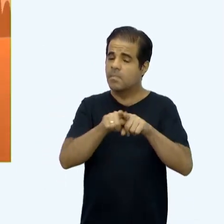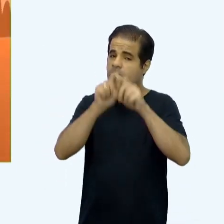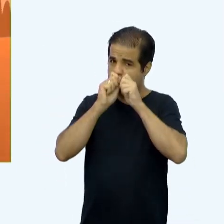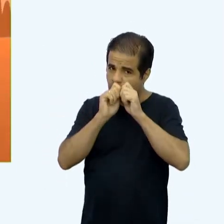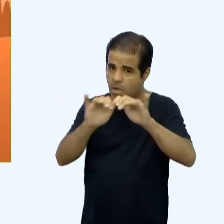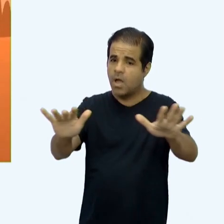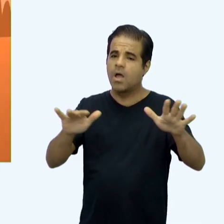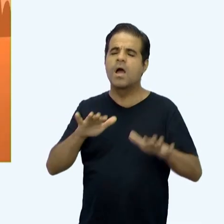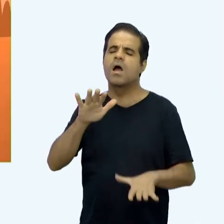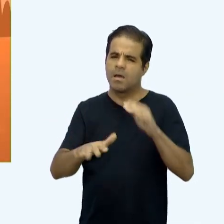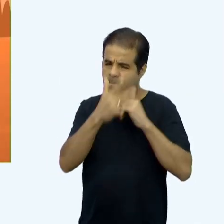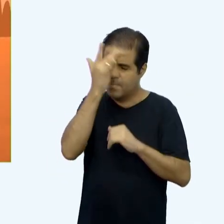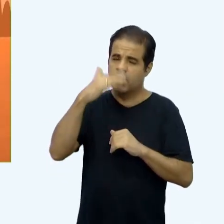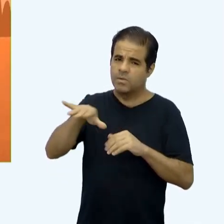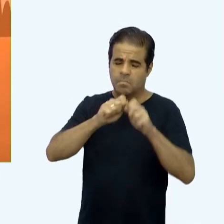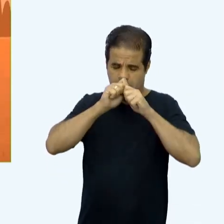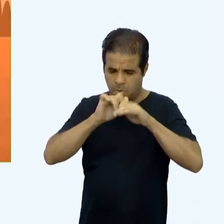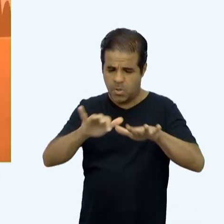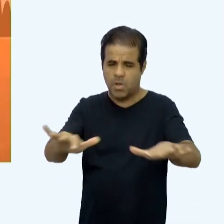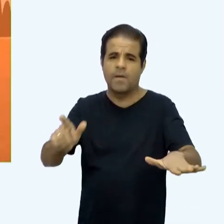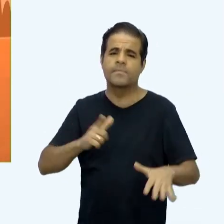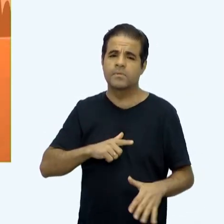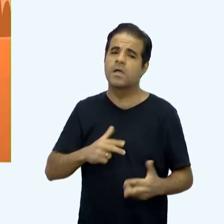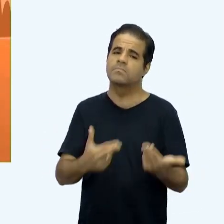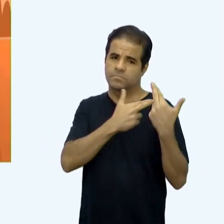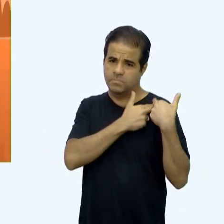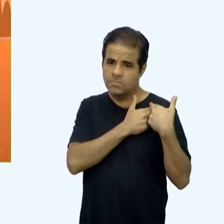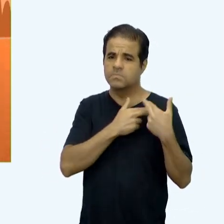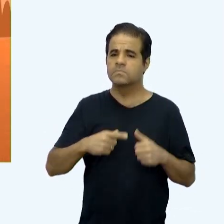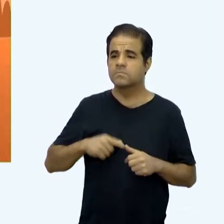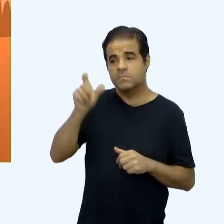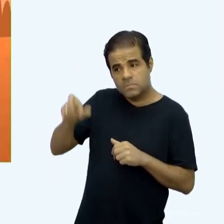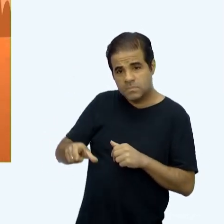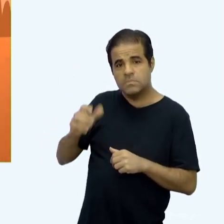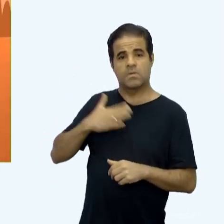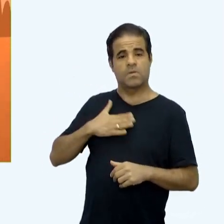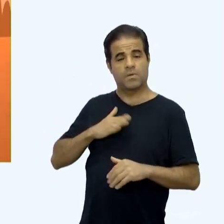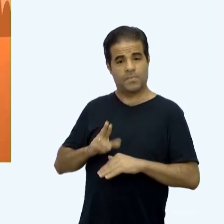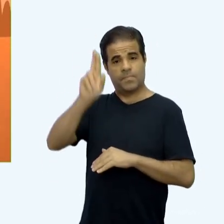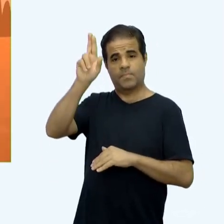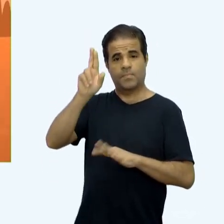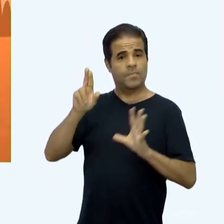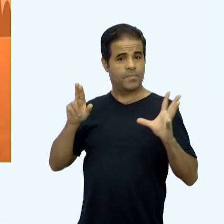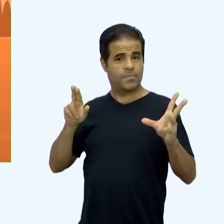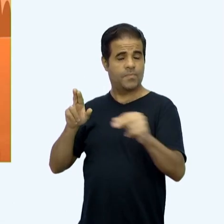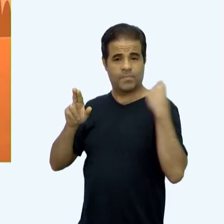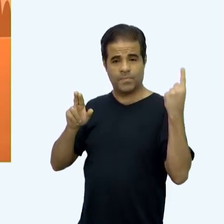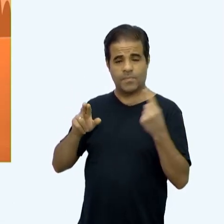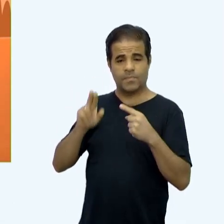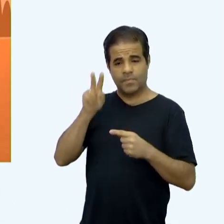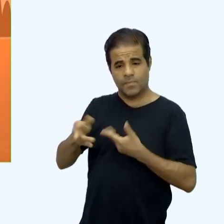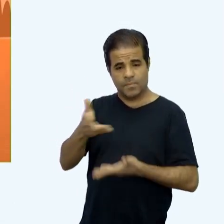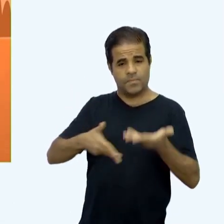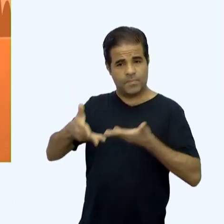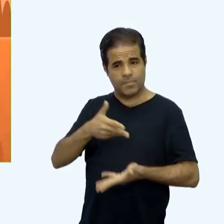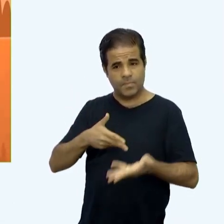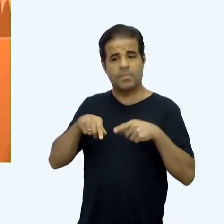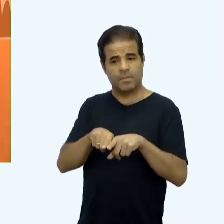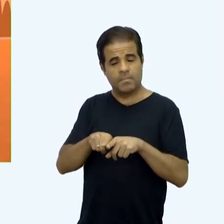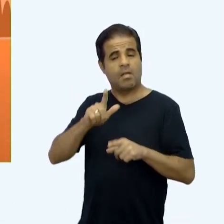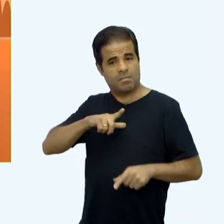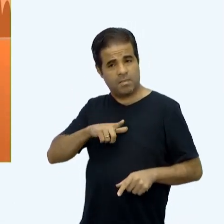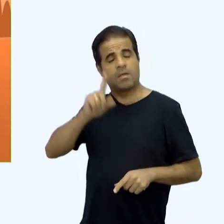É claro que as pessoas que produzem têm uma baita responsabilidade sobre aquela mensagem, mas todo mundo que lê e compartilha também